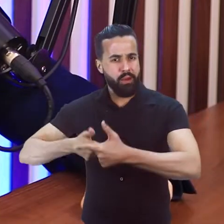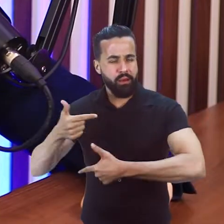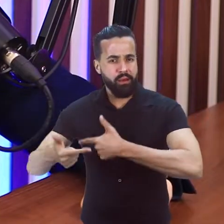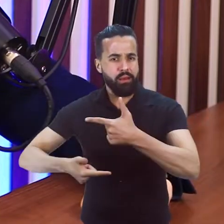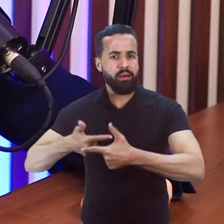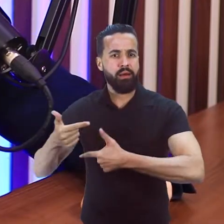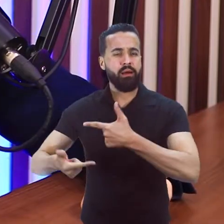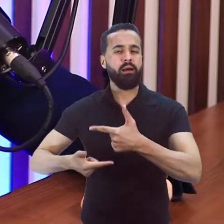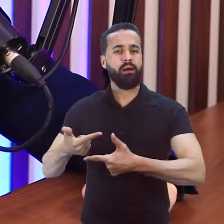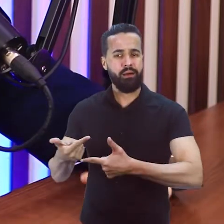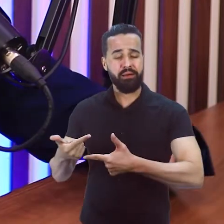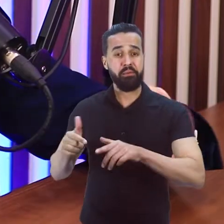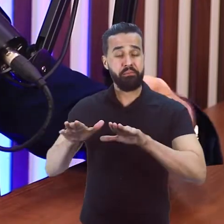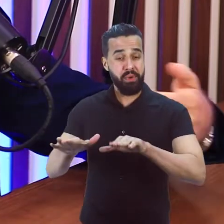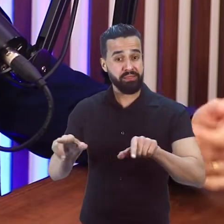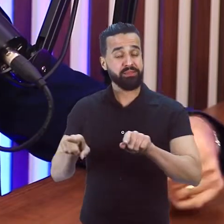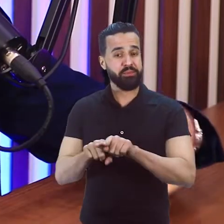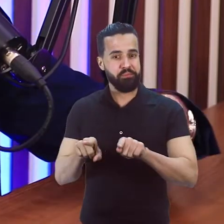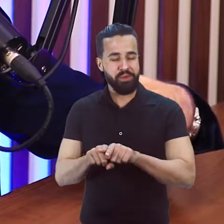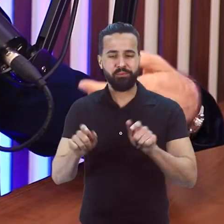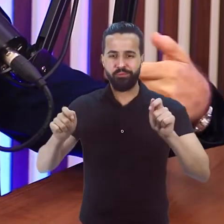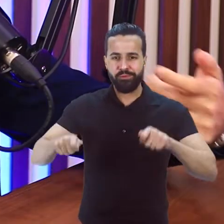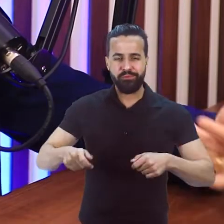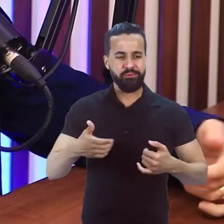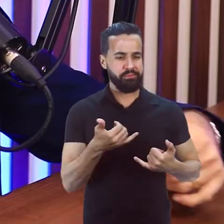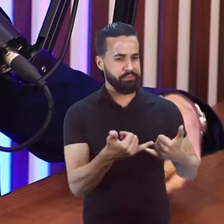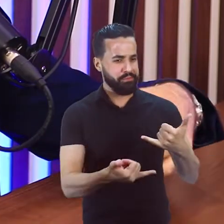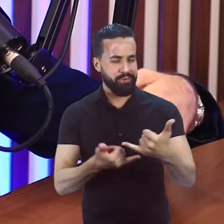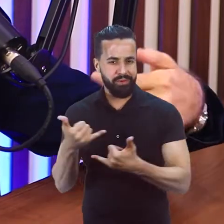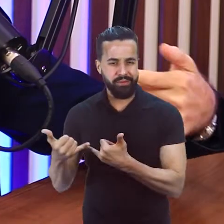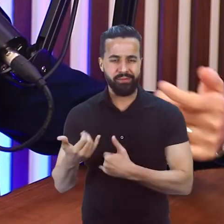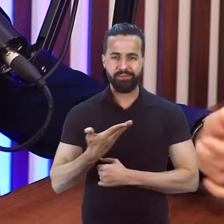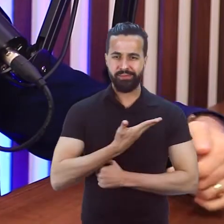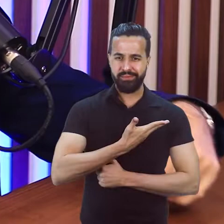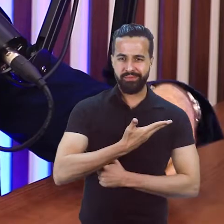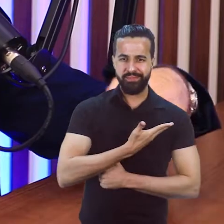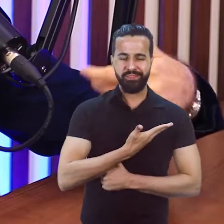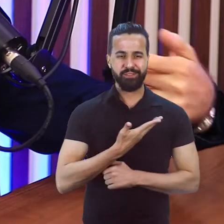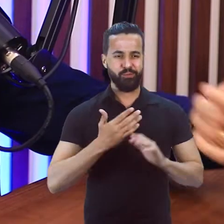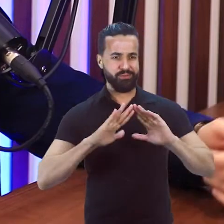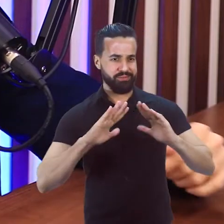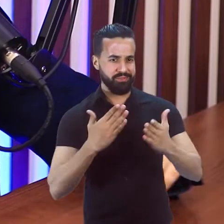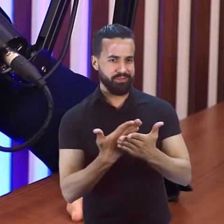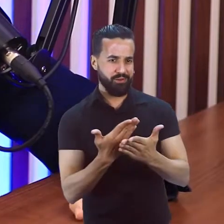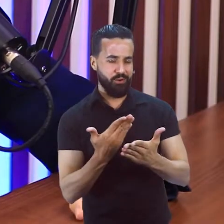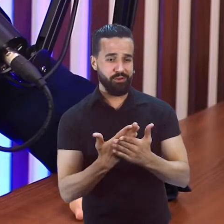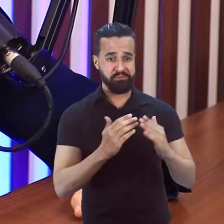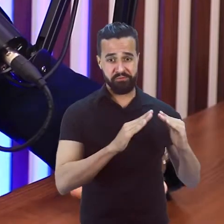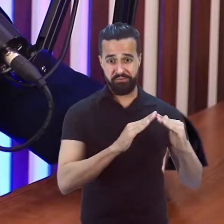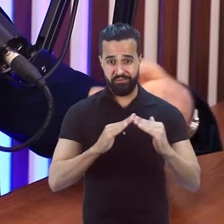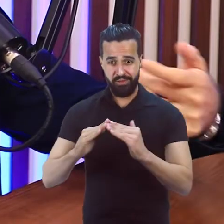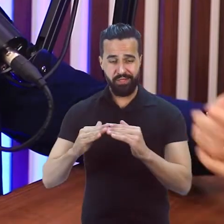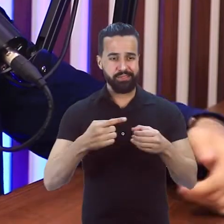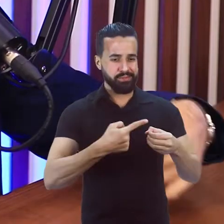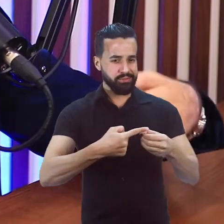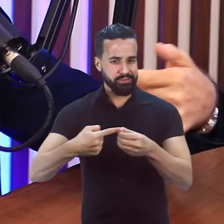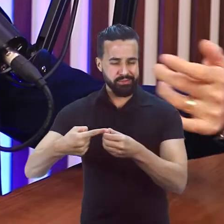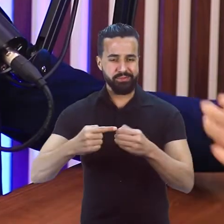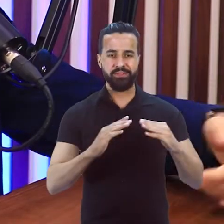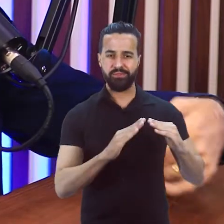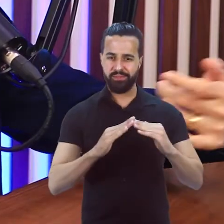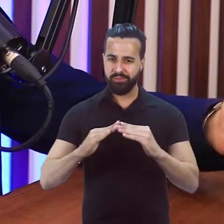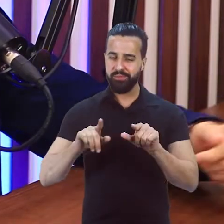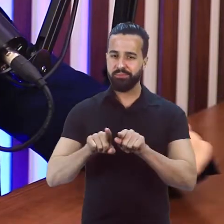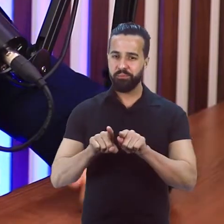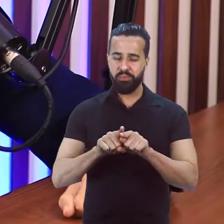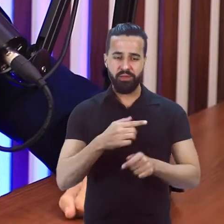a oportunidade e espaço para brincar com os amigos, né, com os amigos da escola, com os vizinhos lá da cidade, com os vizinhos,